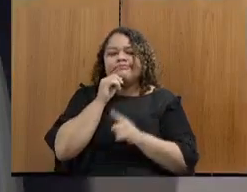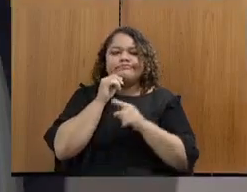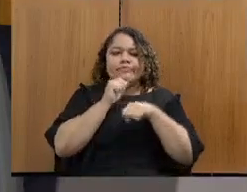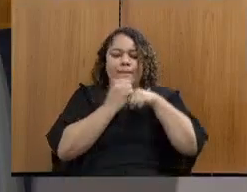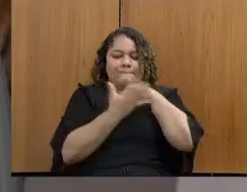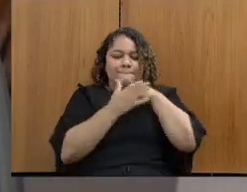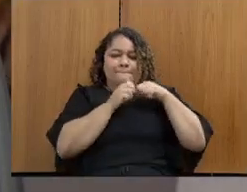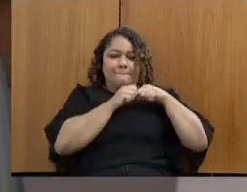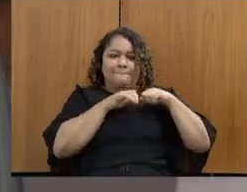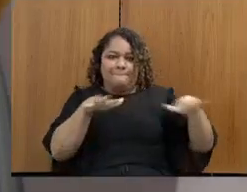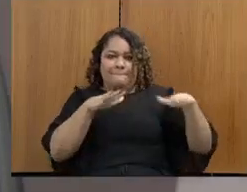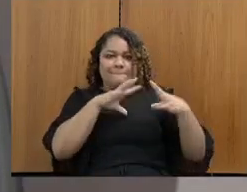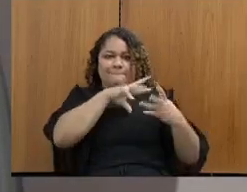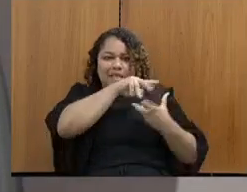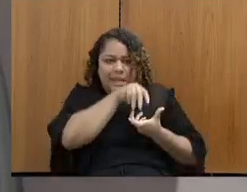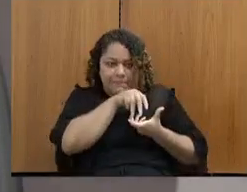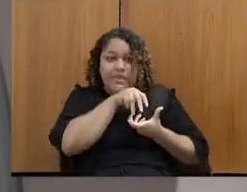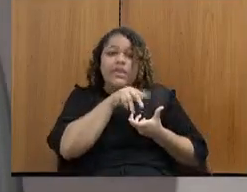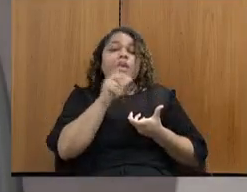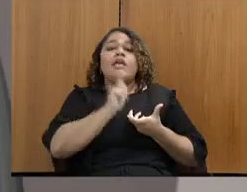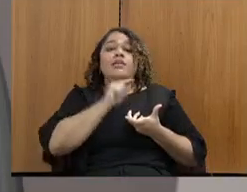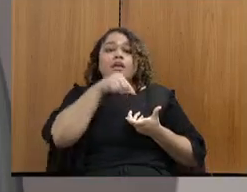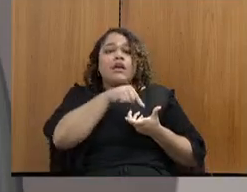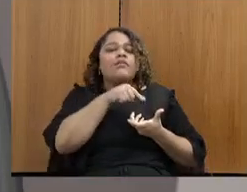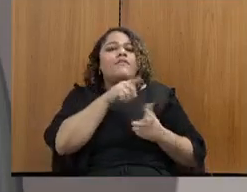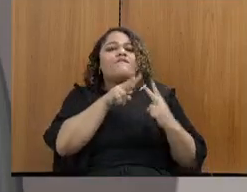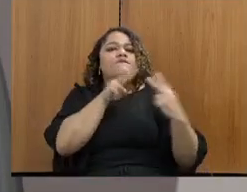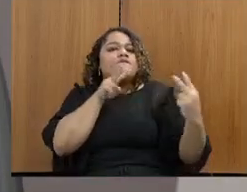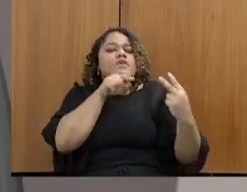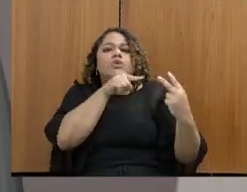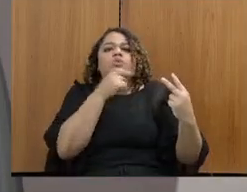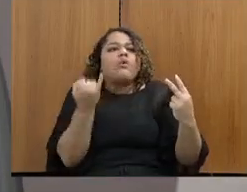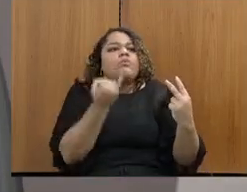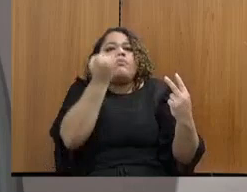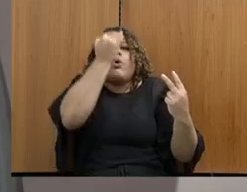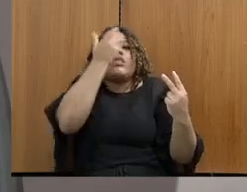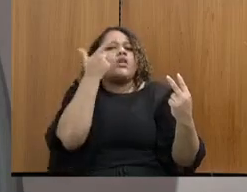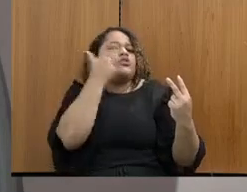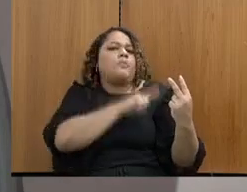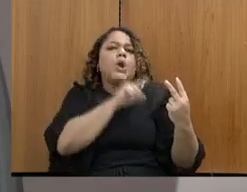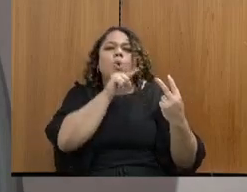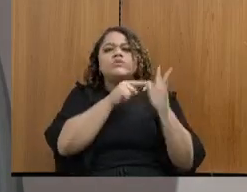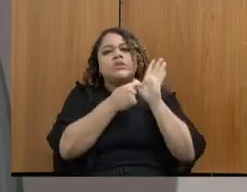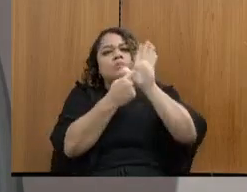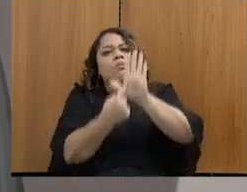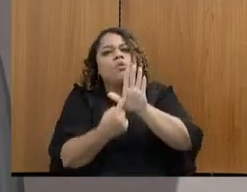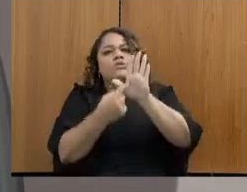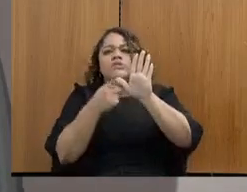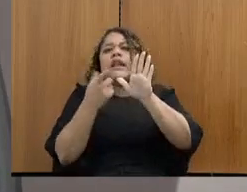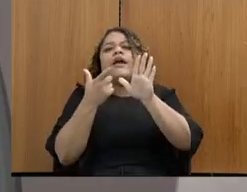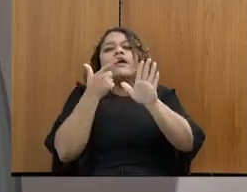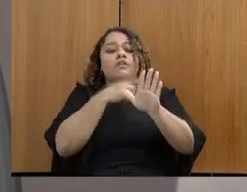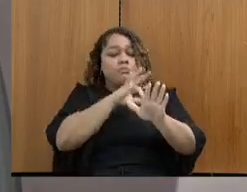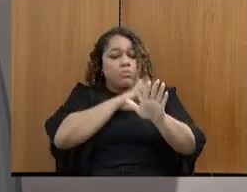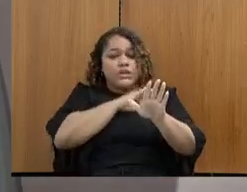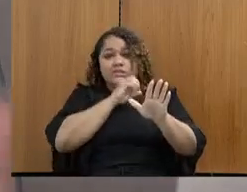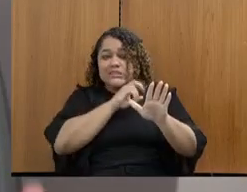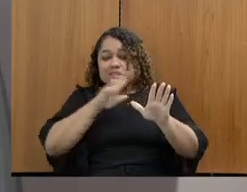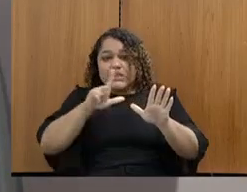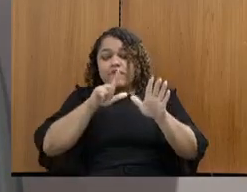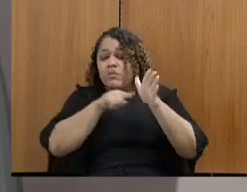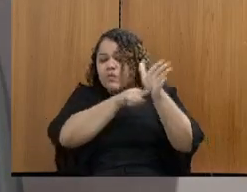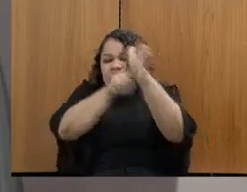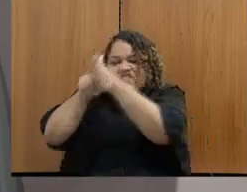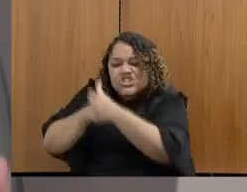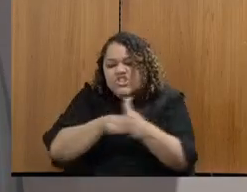efetividade deste meio Para que houvesse né uma resposta uma pronta a resposta investigativa da Polícia Civil e de toda